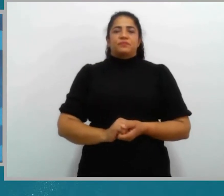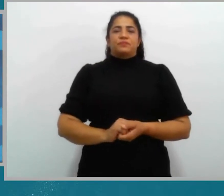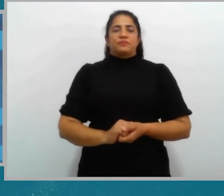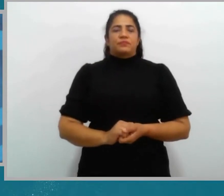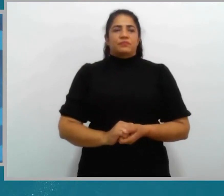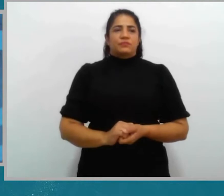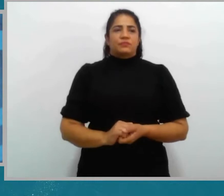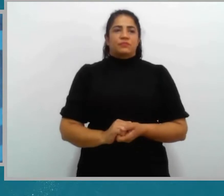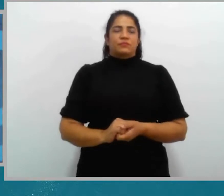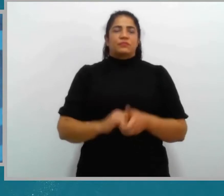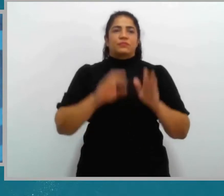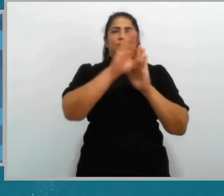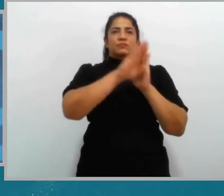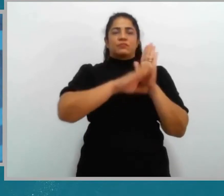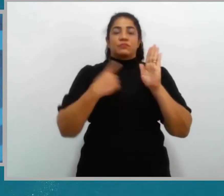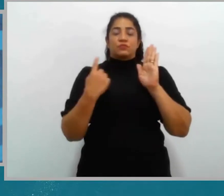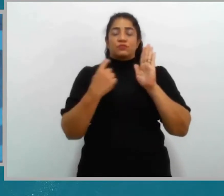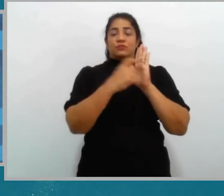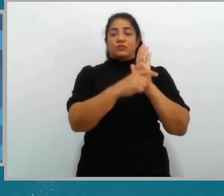Capítulo 1, versículo 21.